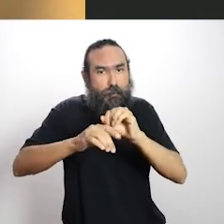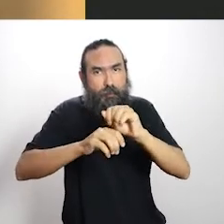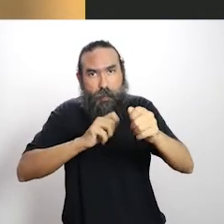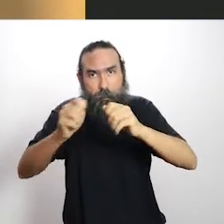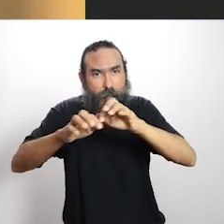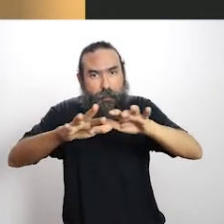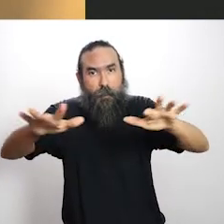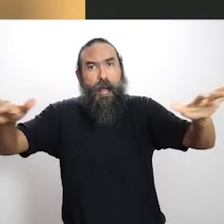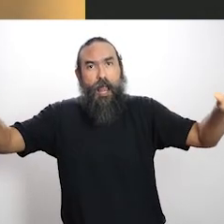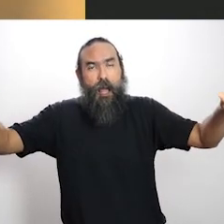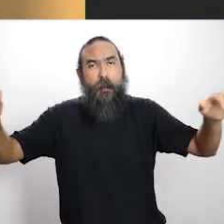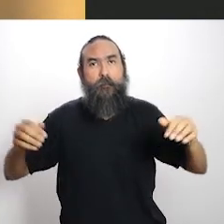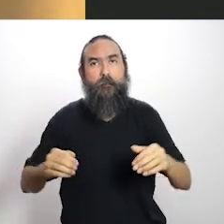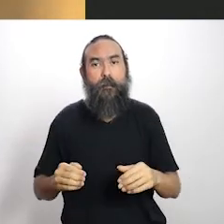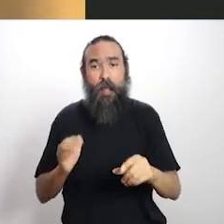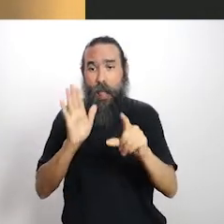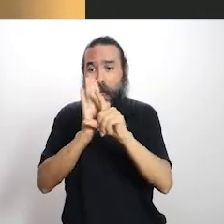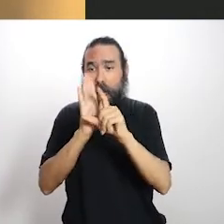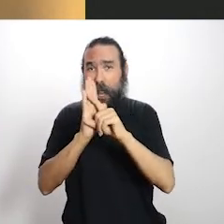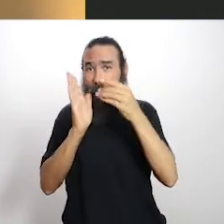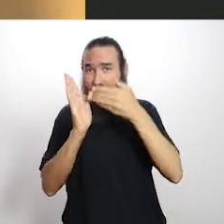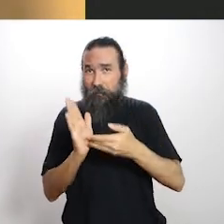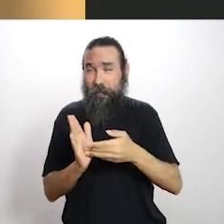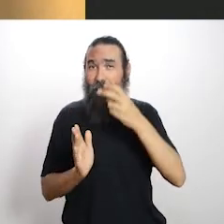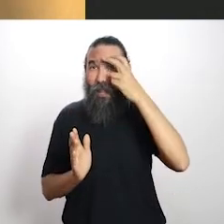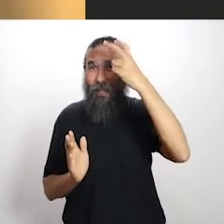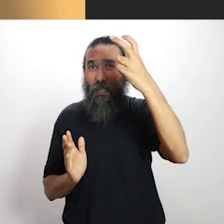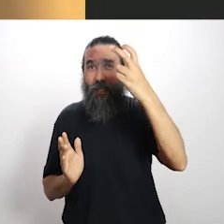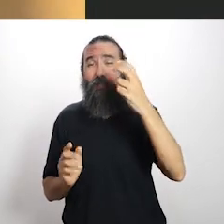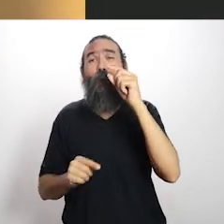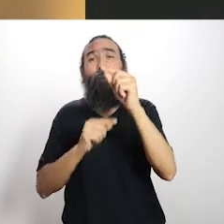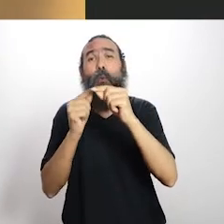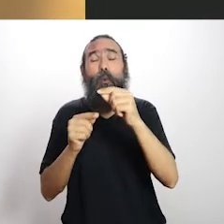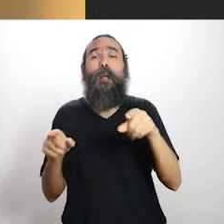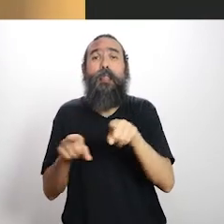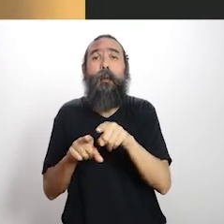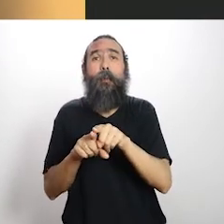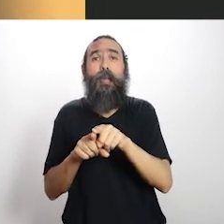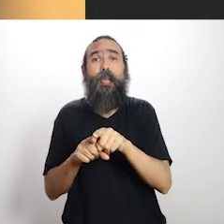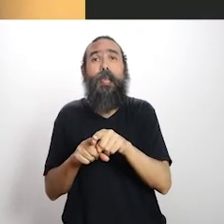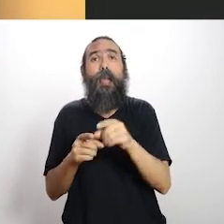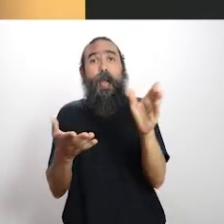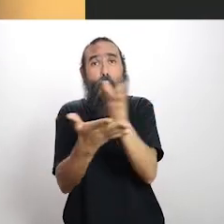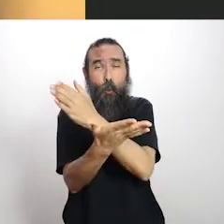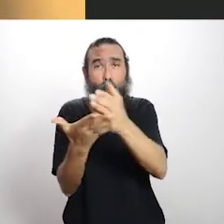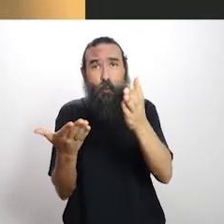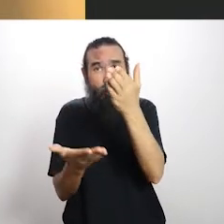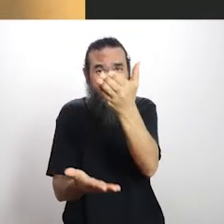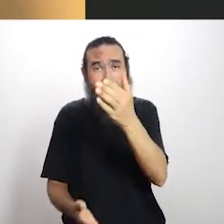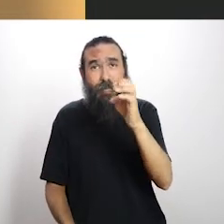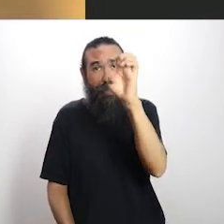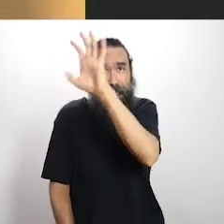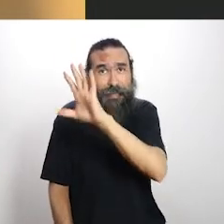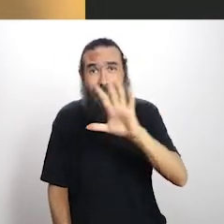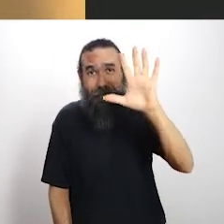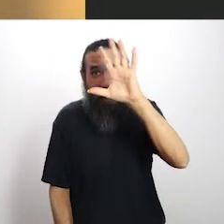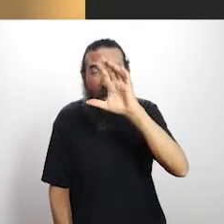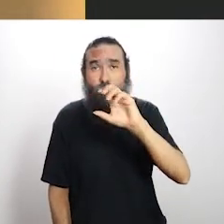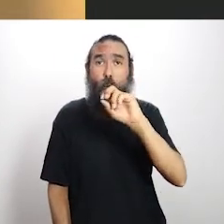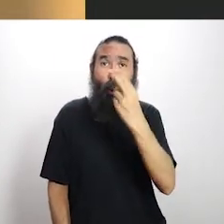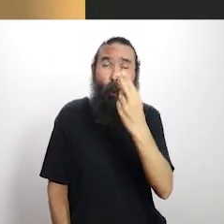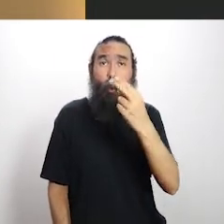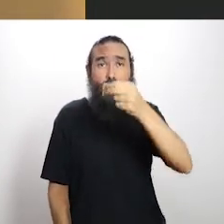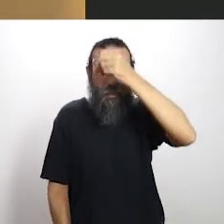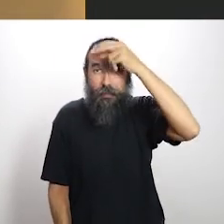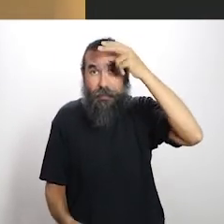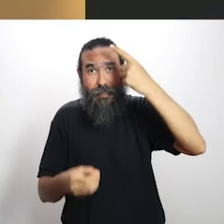não tem ainda seu sistema municipal estadual possa criar mecanismos específicos